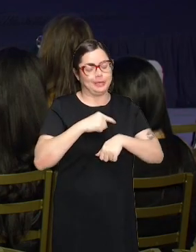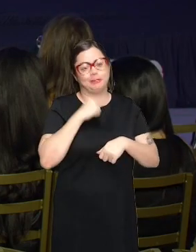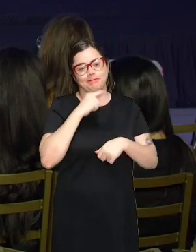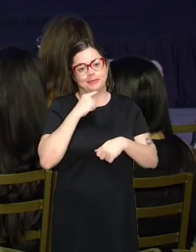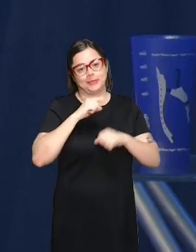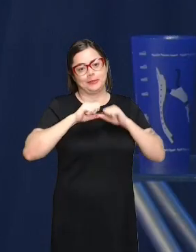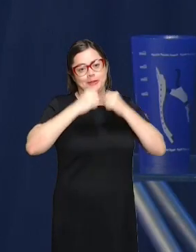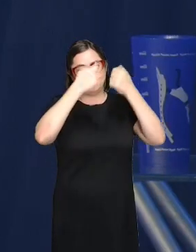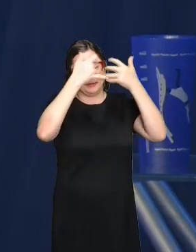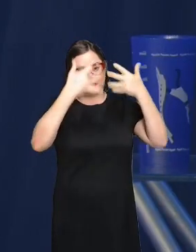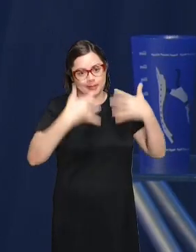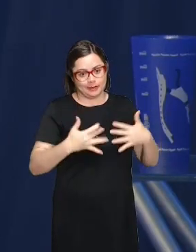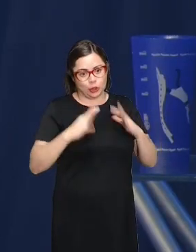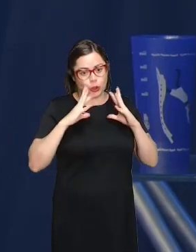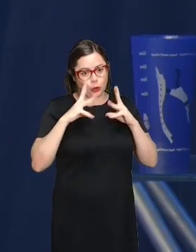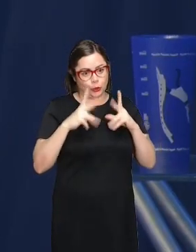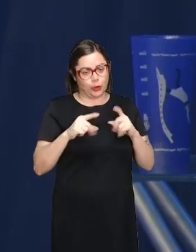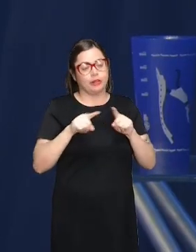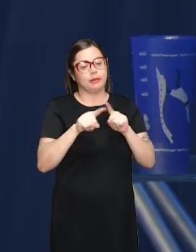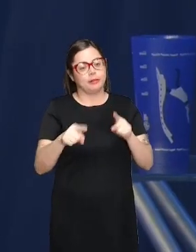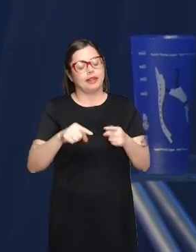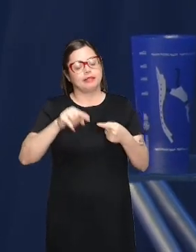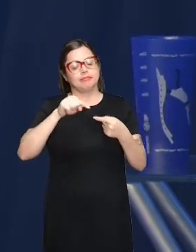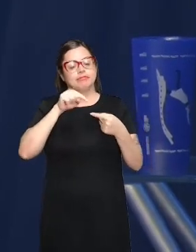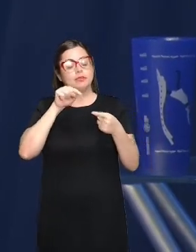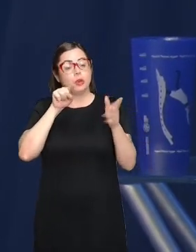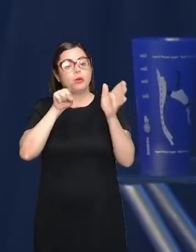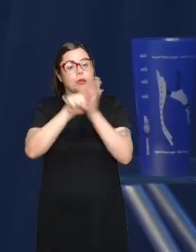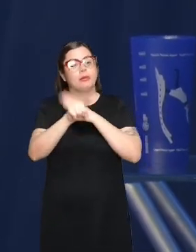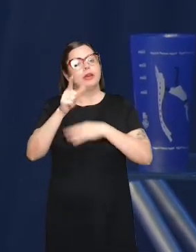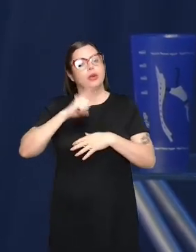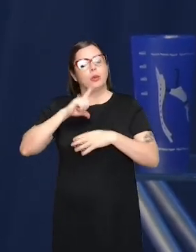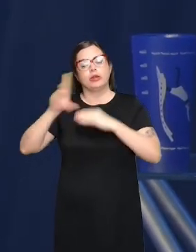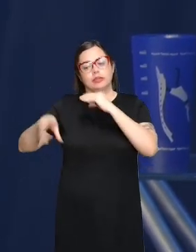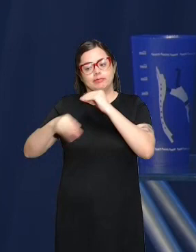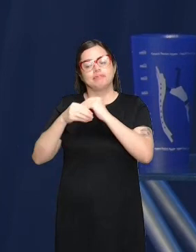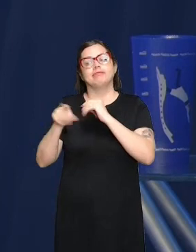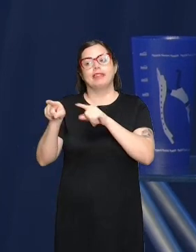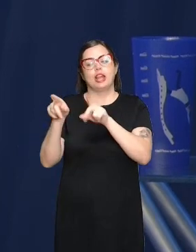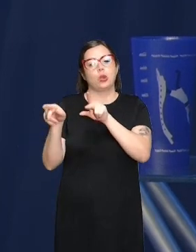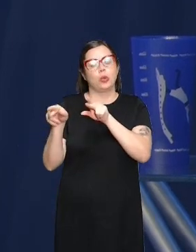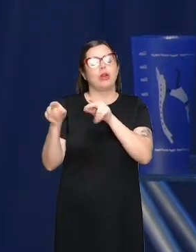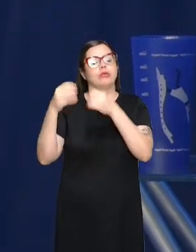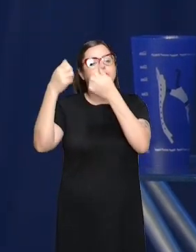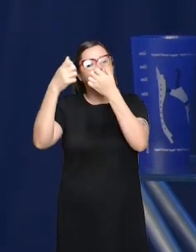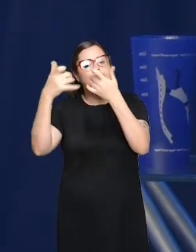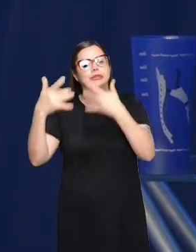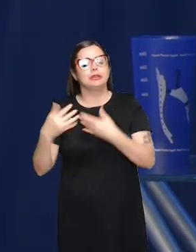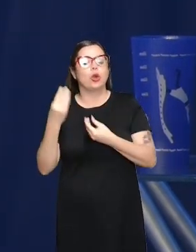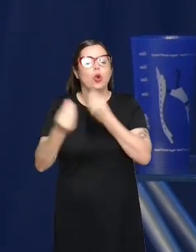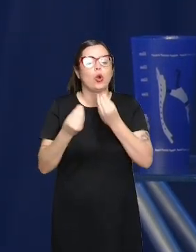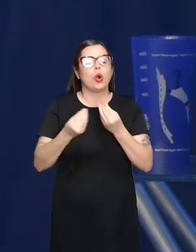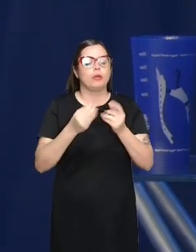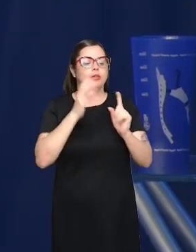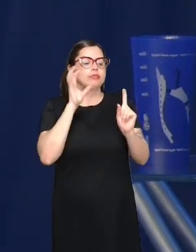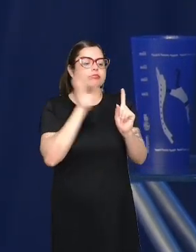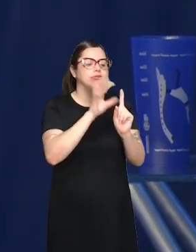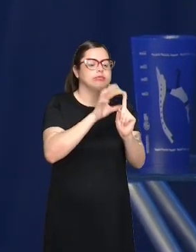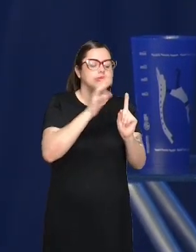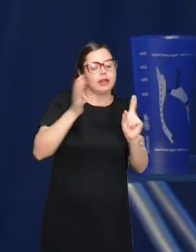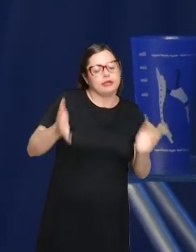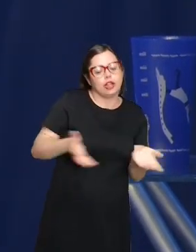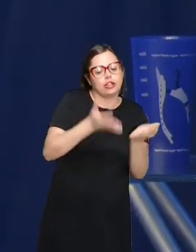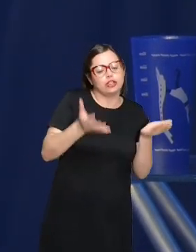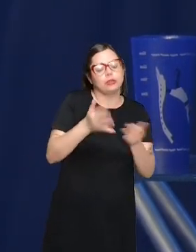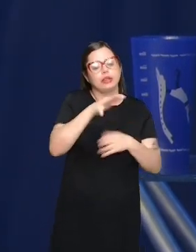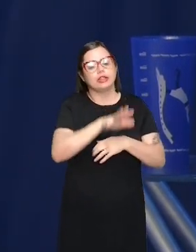era, na verdade, bem nesse sentido. Eu queria ouvir vocês sobre como que a gente pode estimular ainda mais esse uso da internet